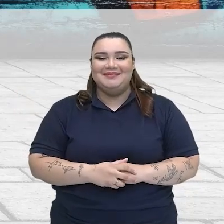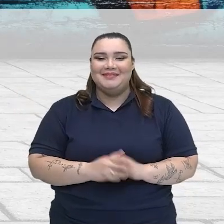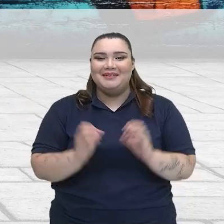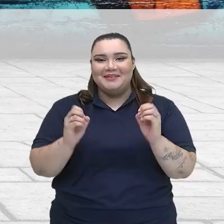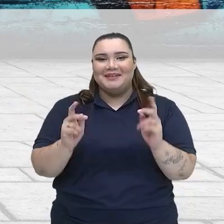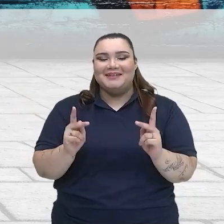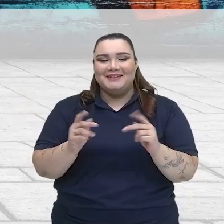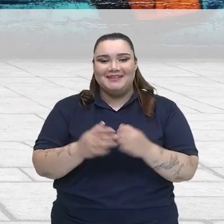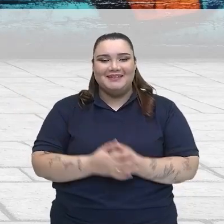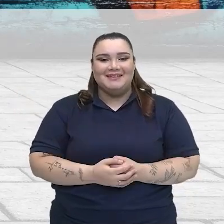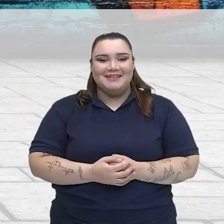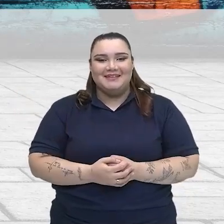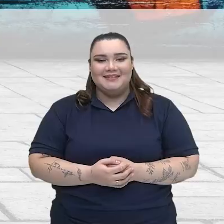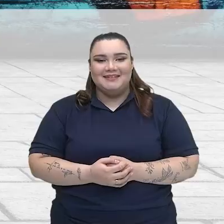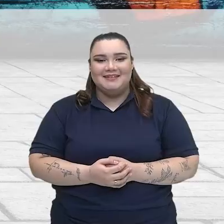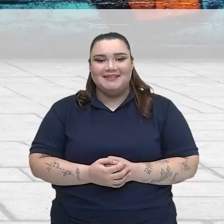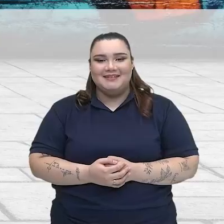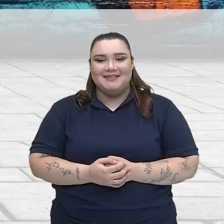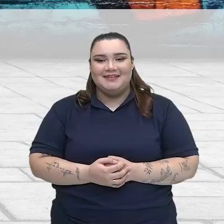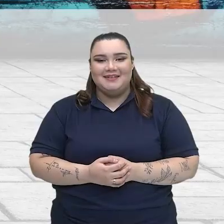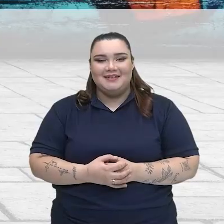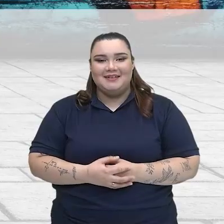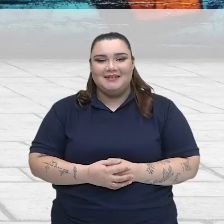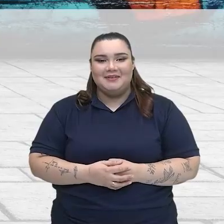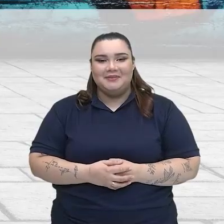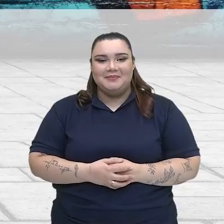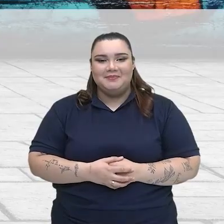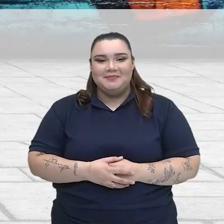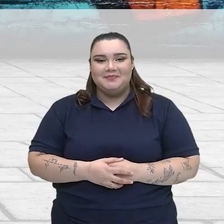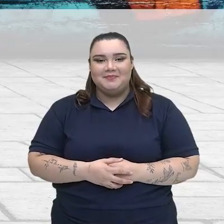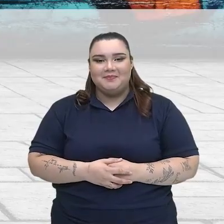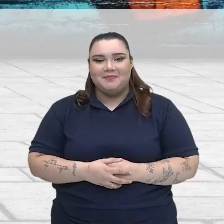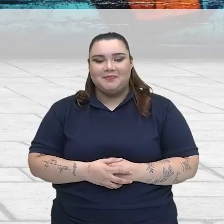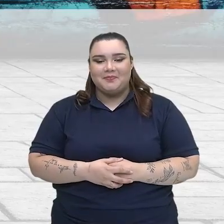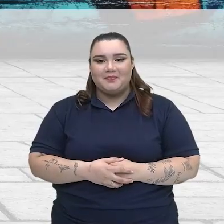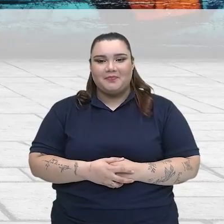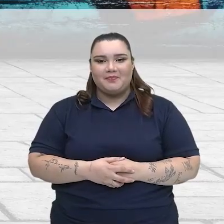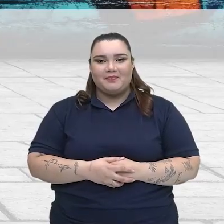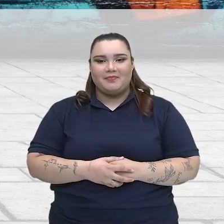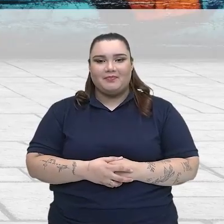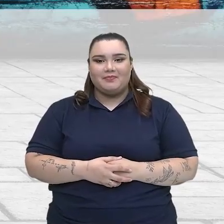bom? Vamos lá? Com a música.